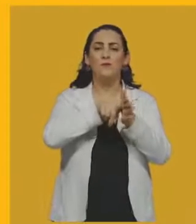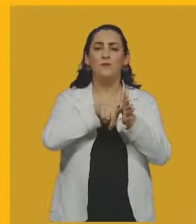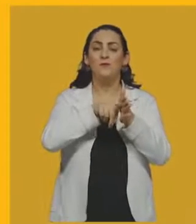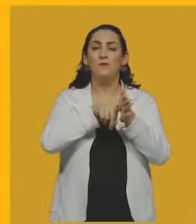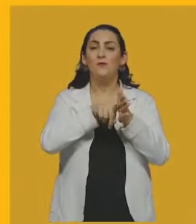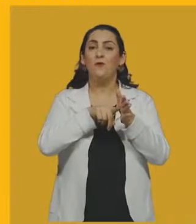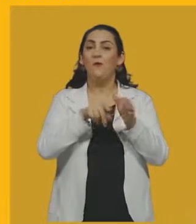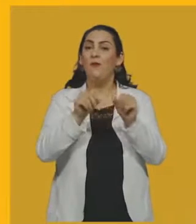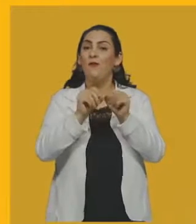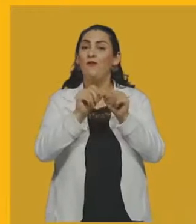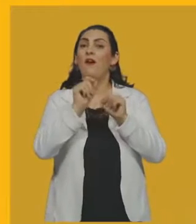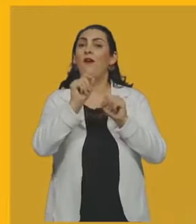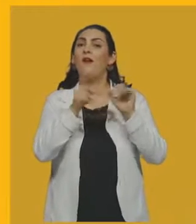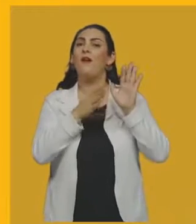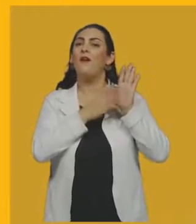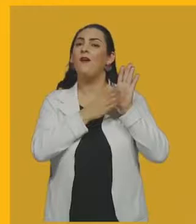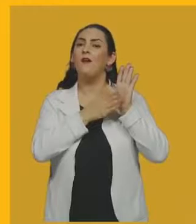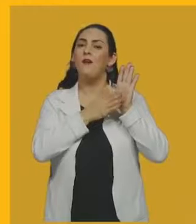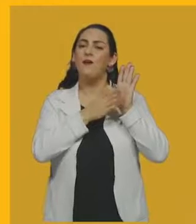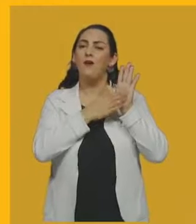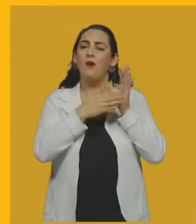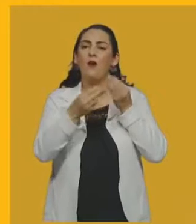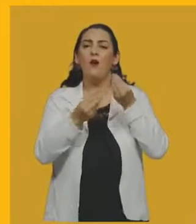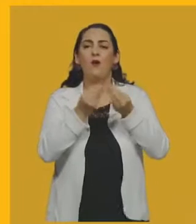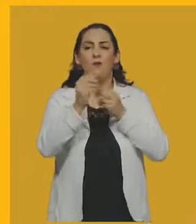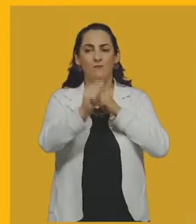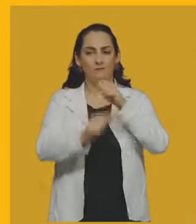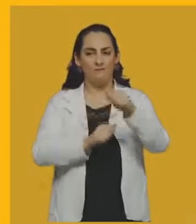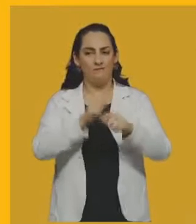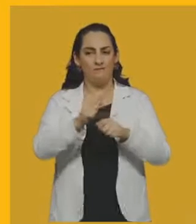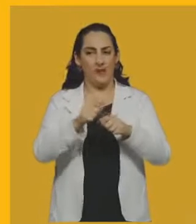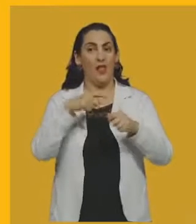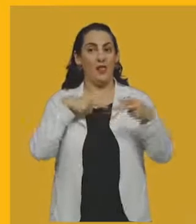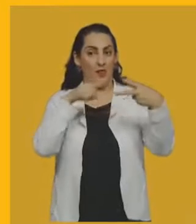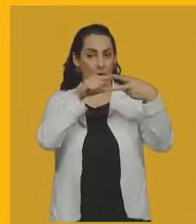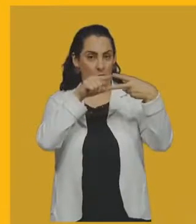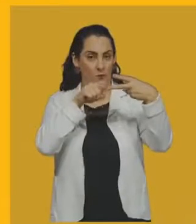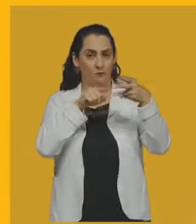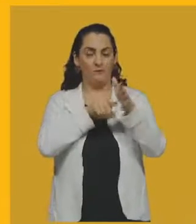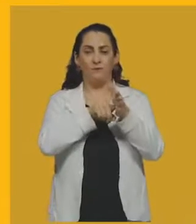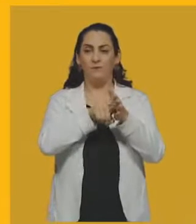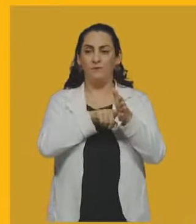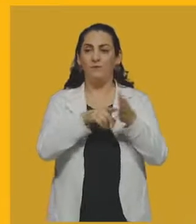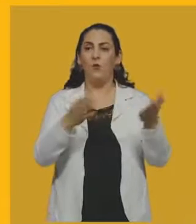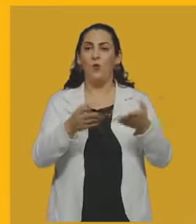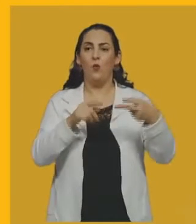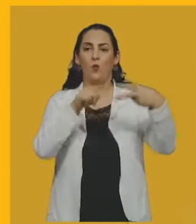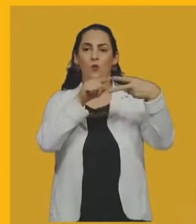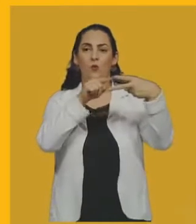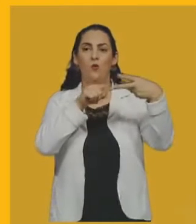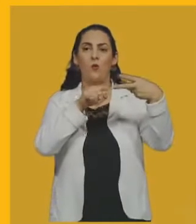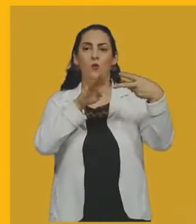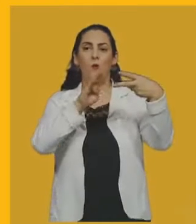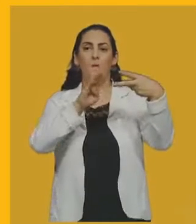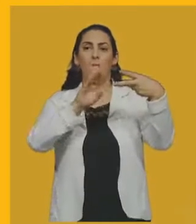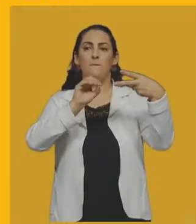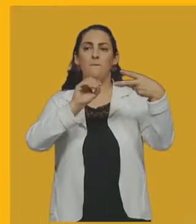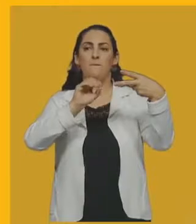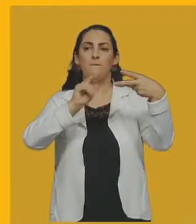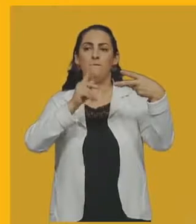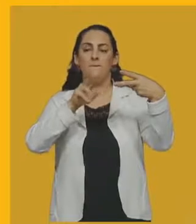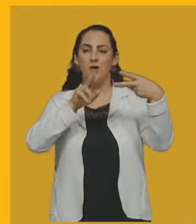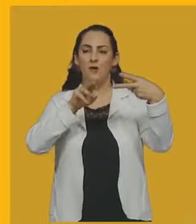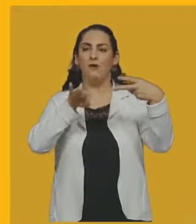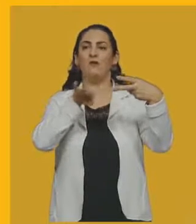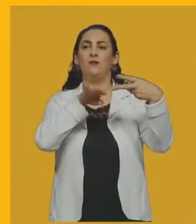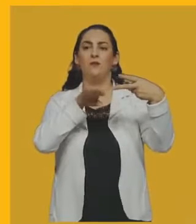os modelos. Então, nós vamos trabalhar com o modelo de Rutherford e o modelo de Bohr. Então, esse conteúdo está